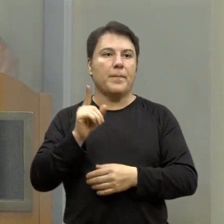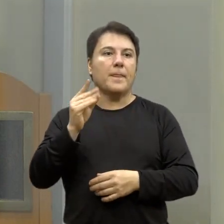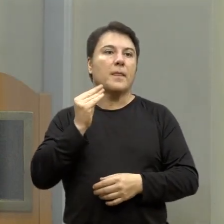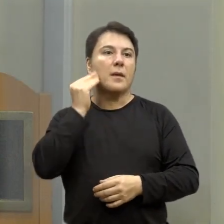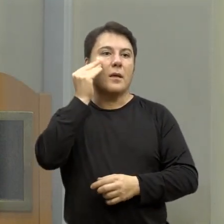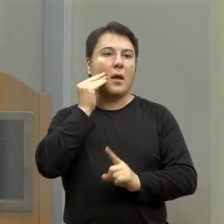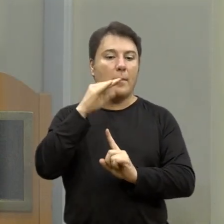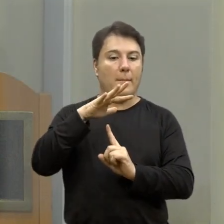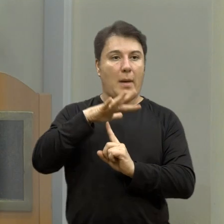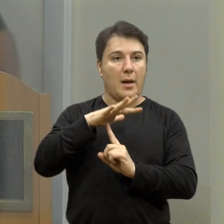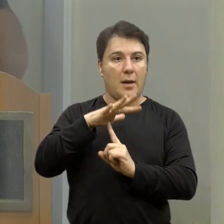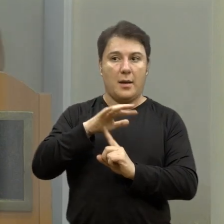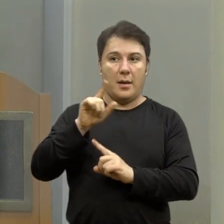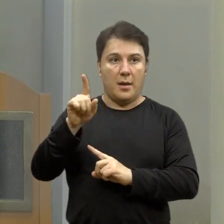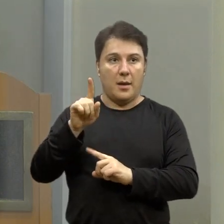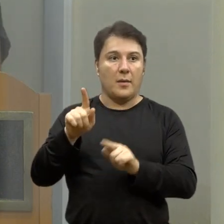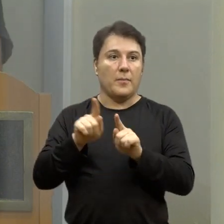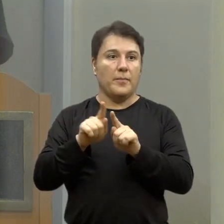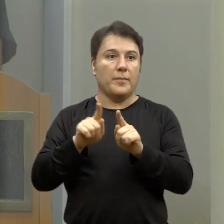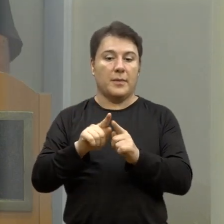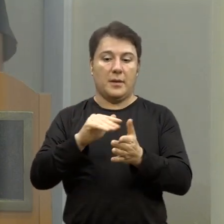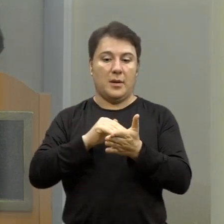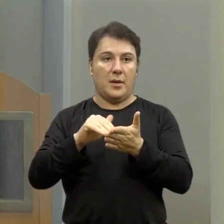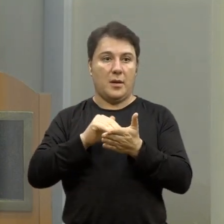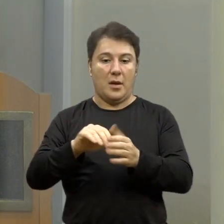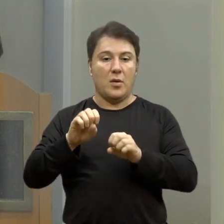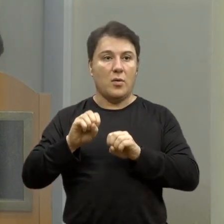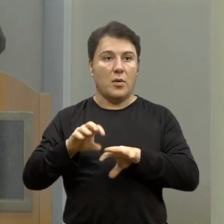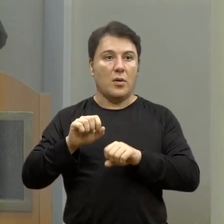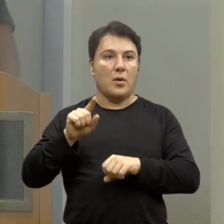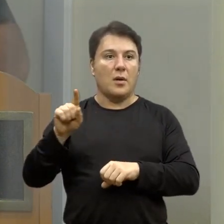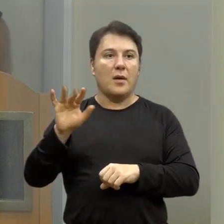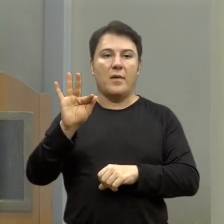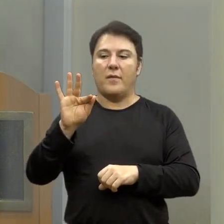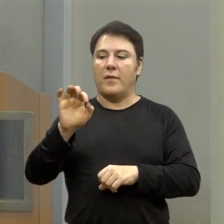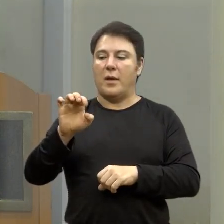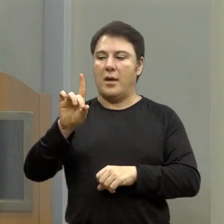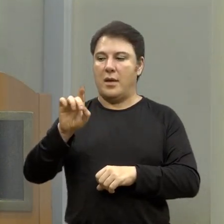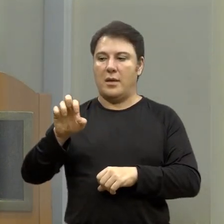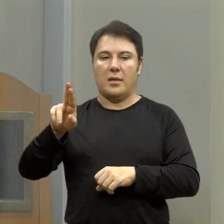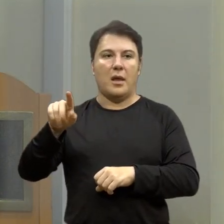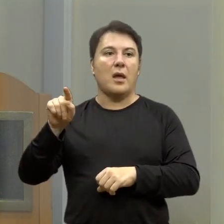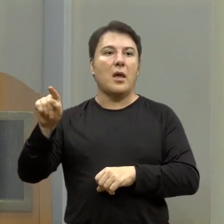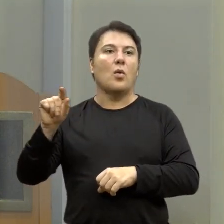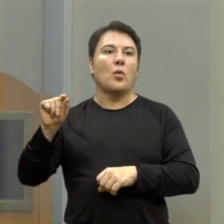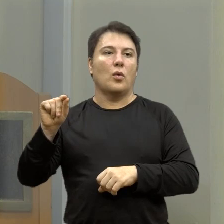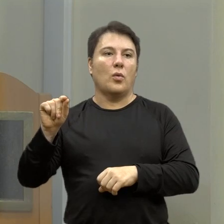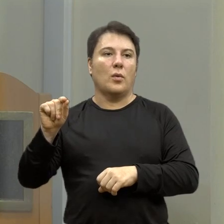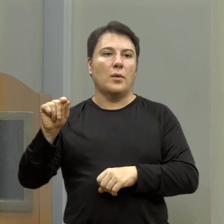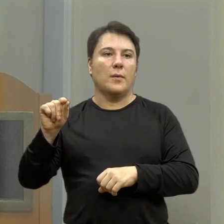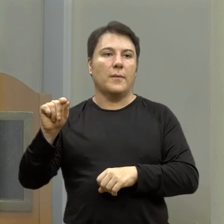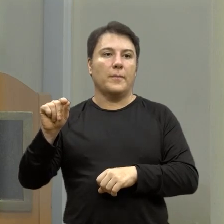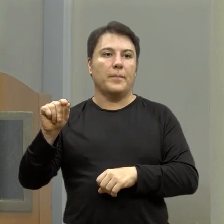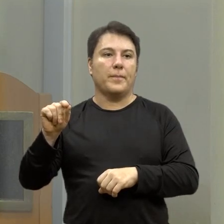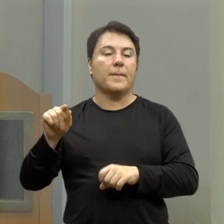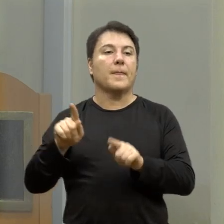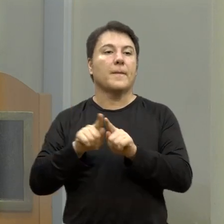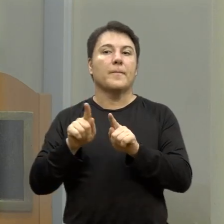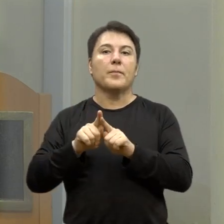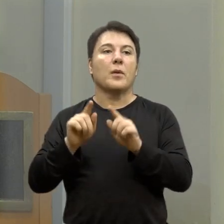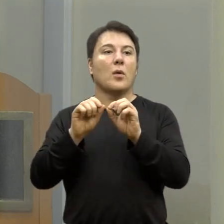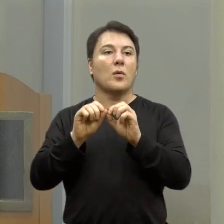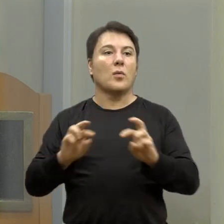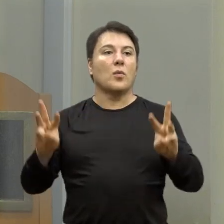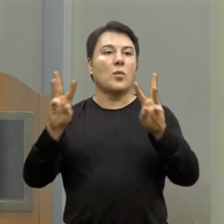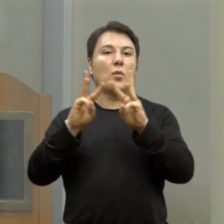do Paraná, onde inclusive o atual secretário de Educação, o Feder, foi exportado. E, segundo a ONU,